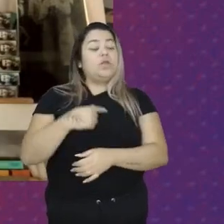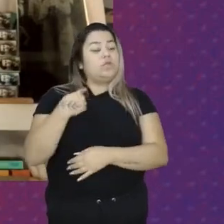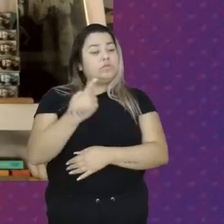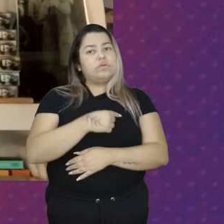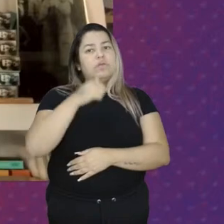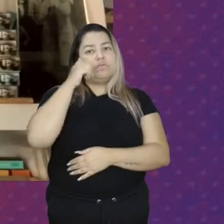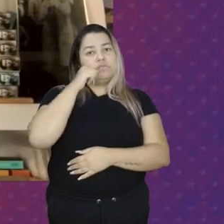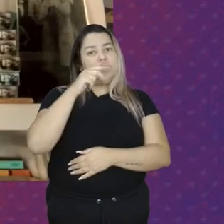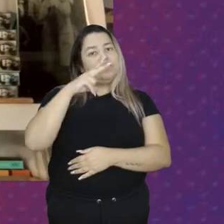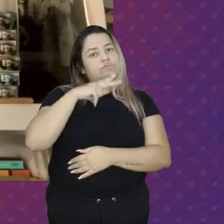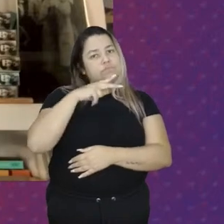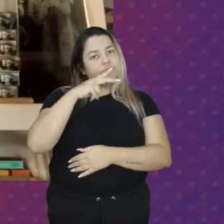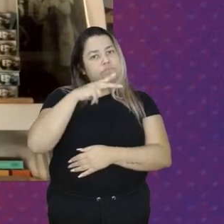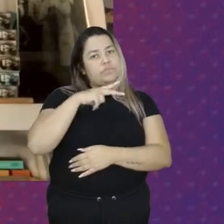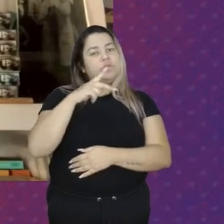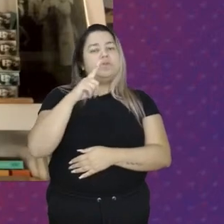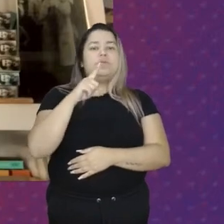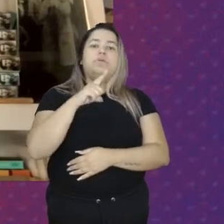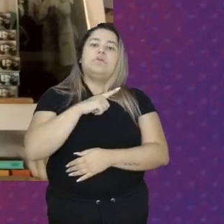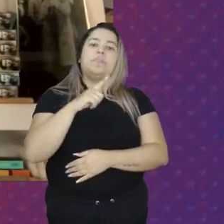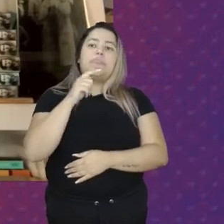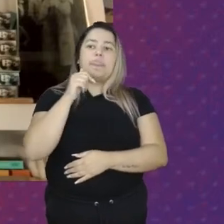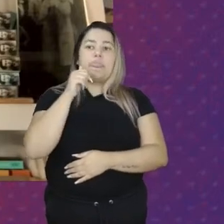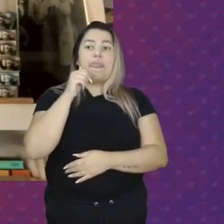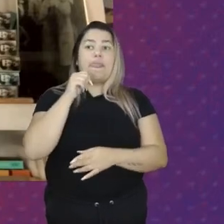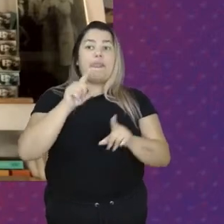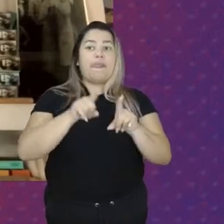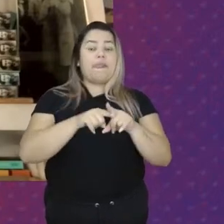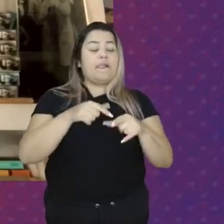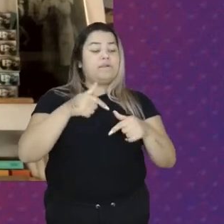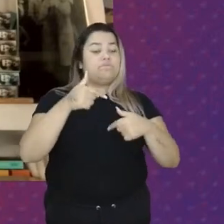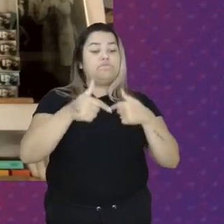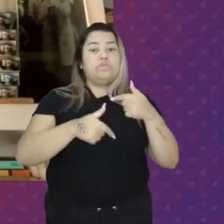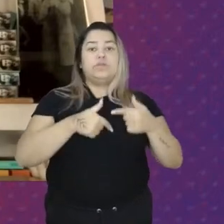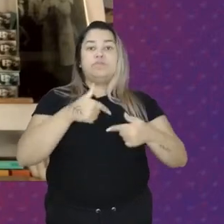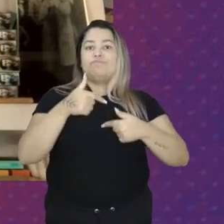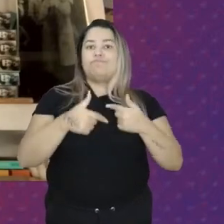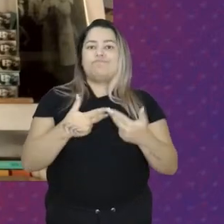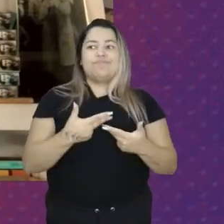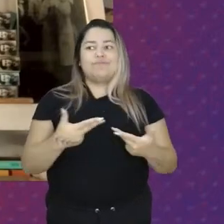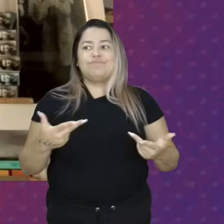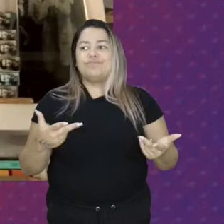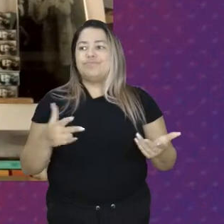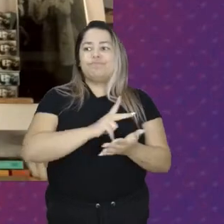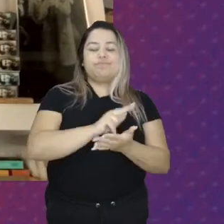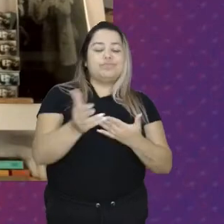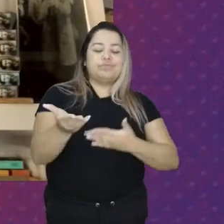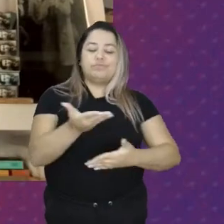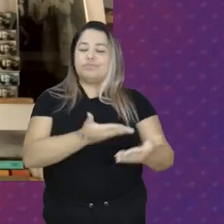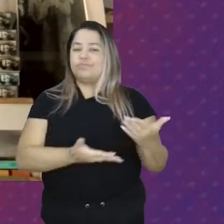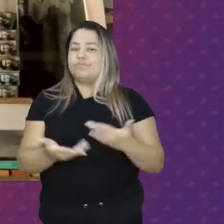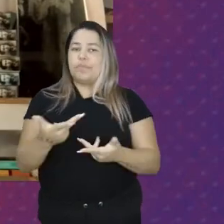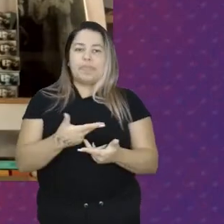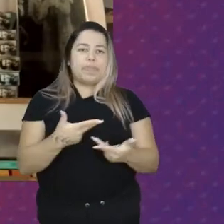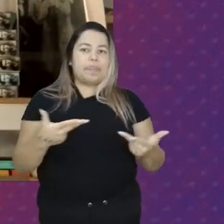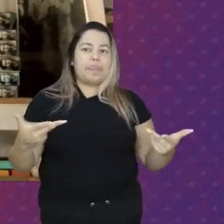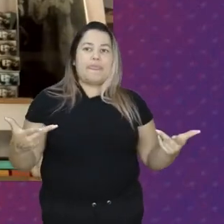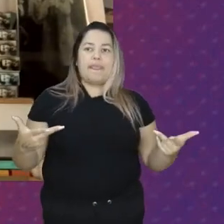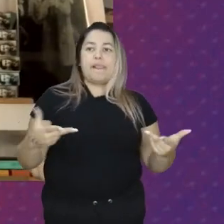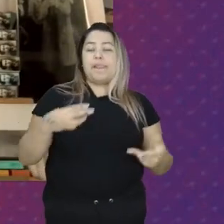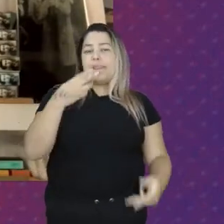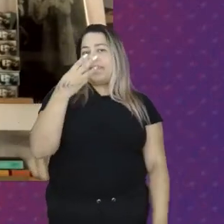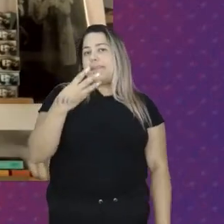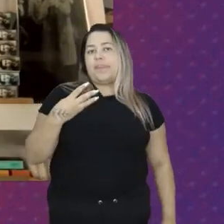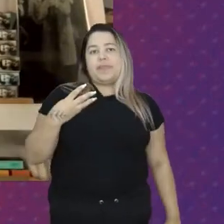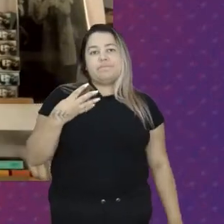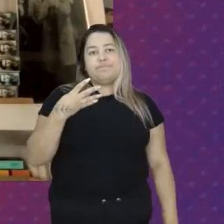em particular, que temos uma sobrecarga de trabalho, né, que envolve dupla, tripla e